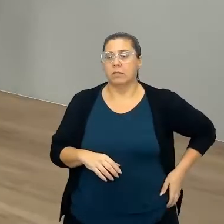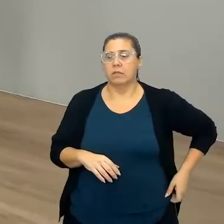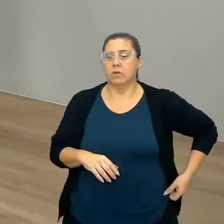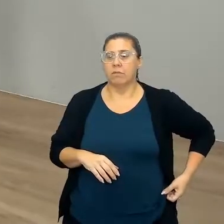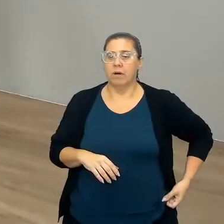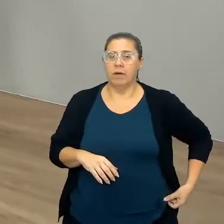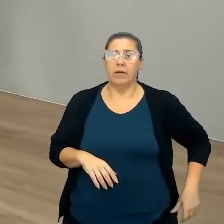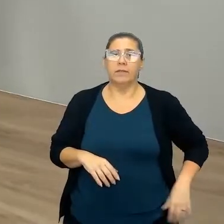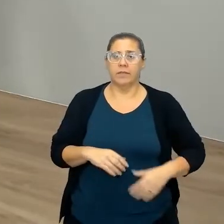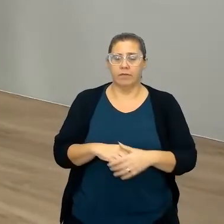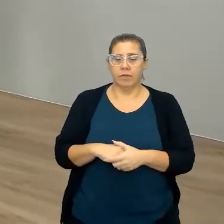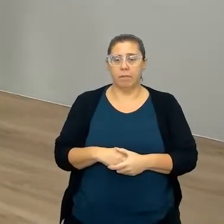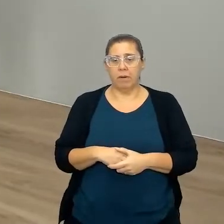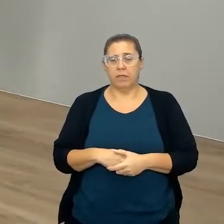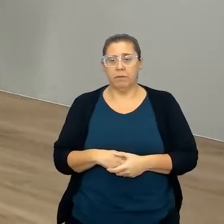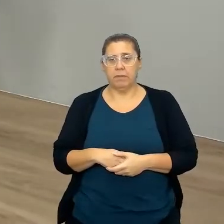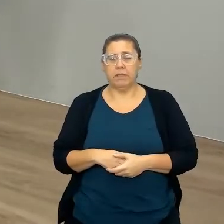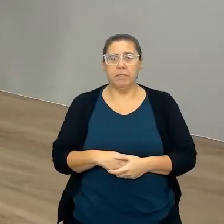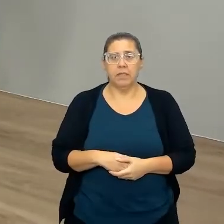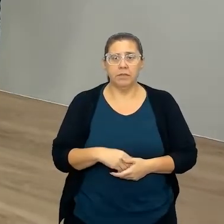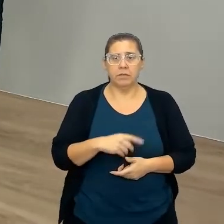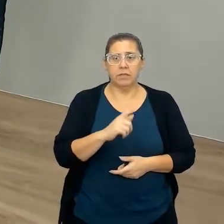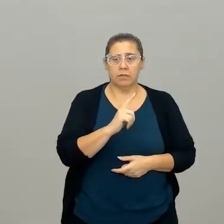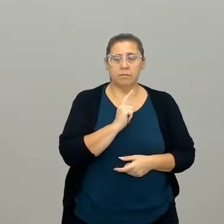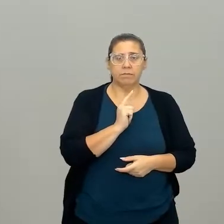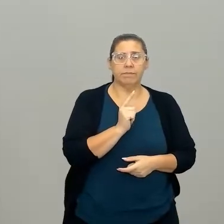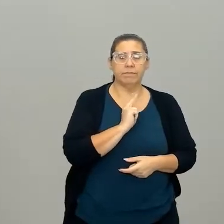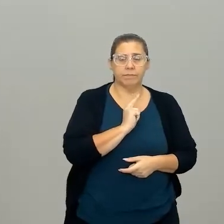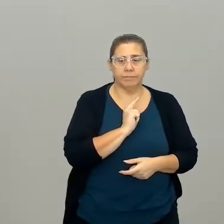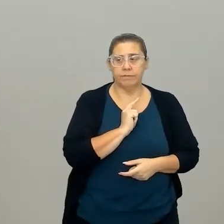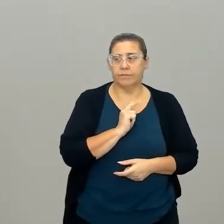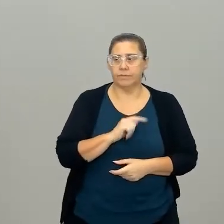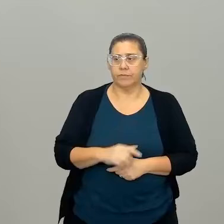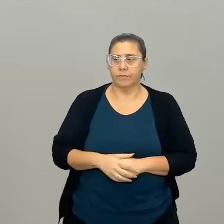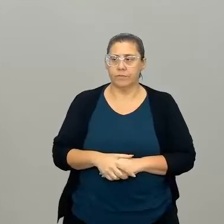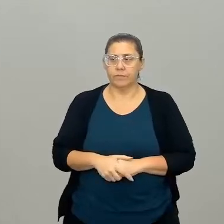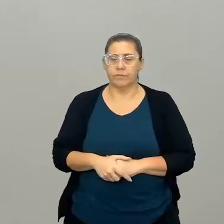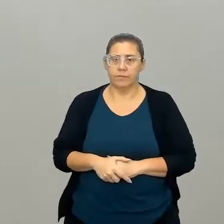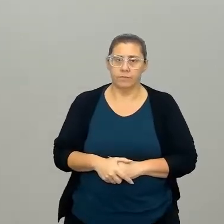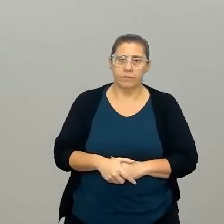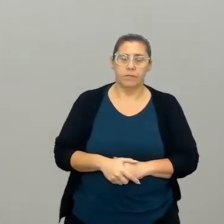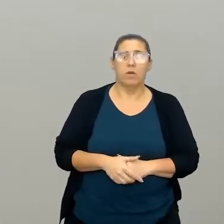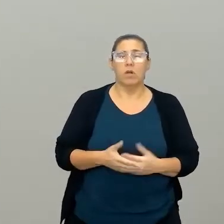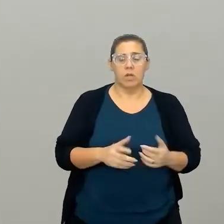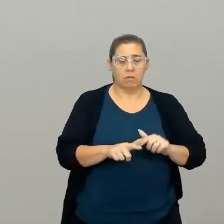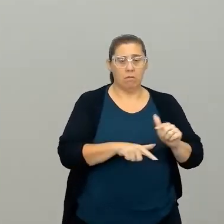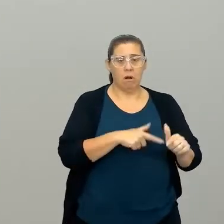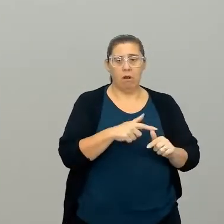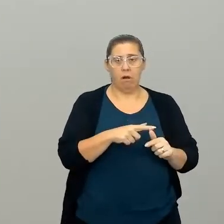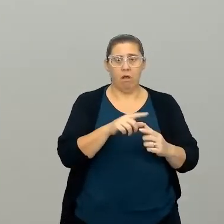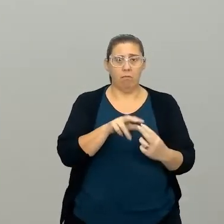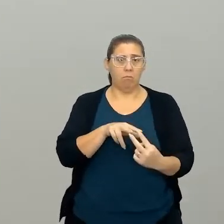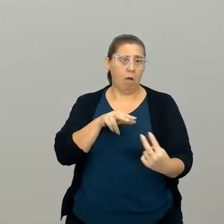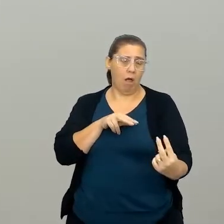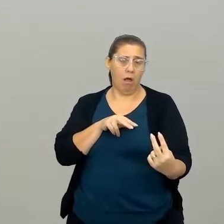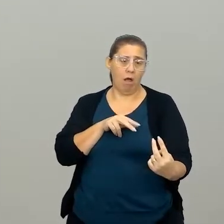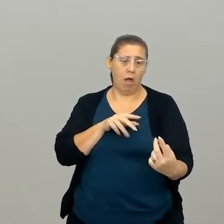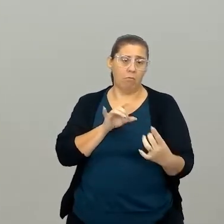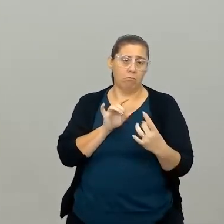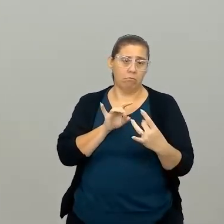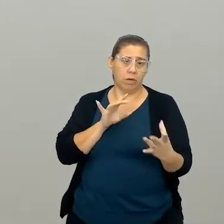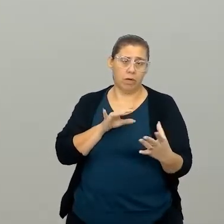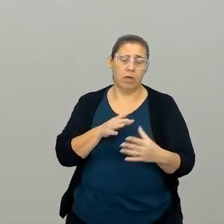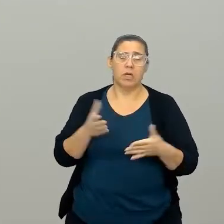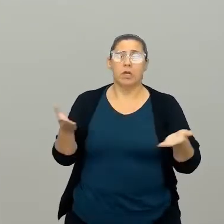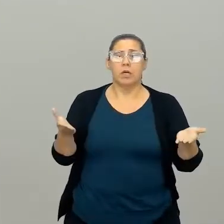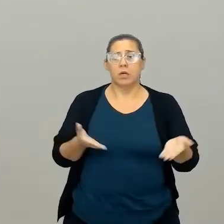gerencia uma empresa de startup, que ela foi para o remoto durante a pandemia, né? E agora